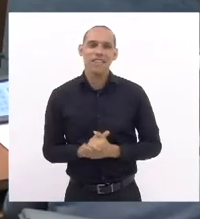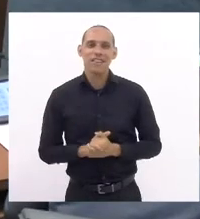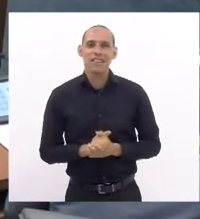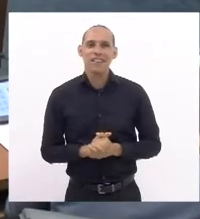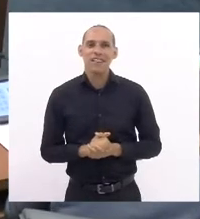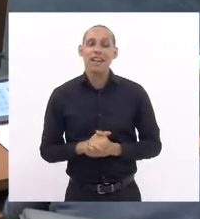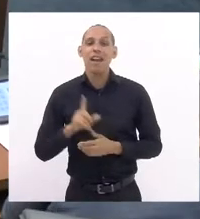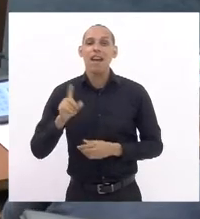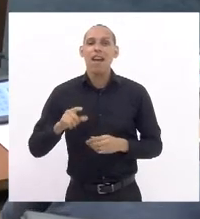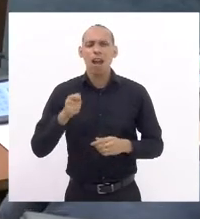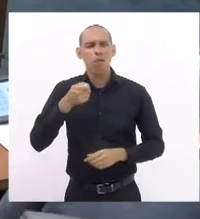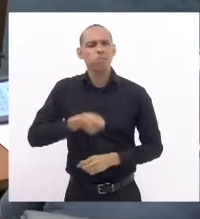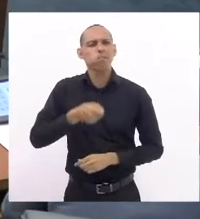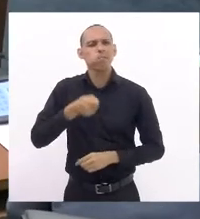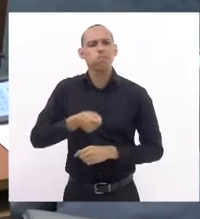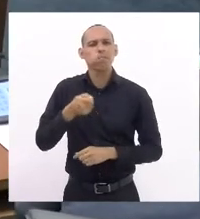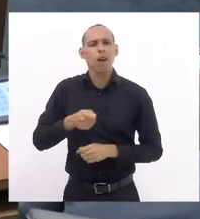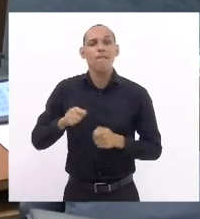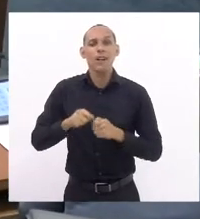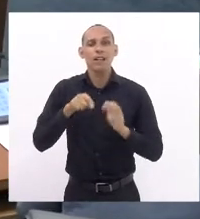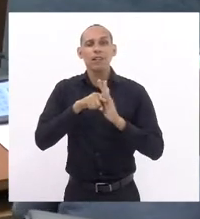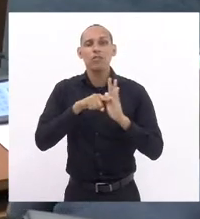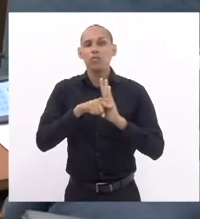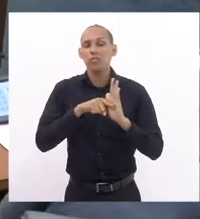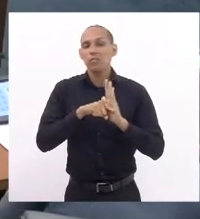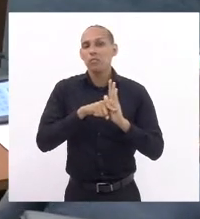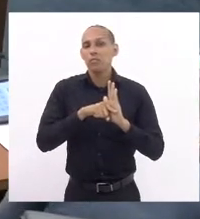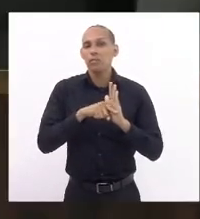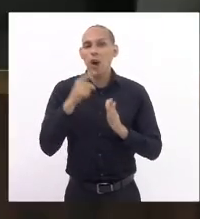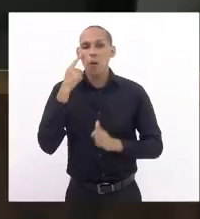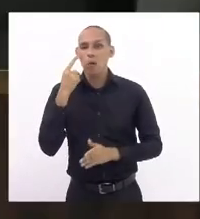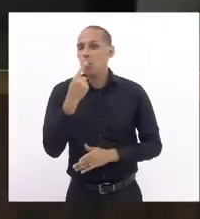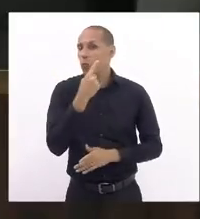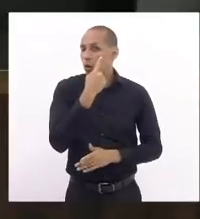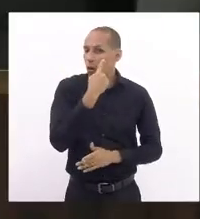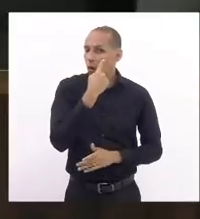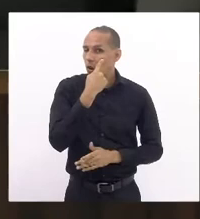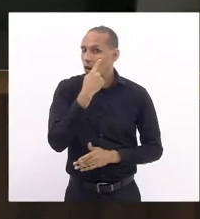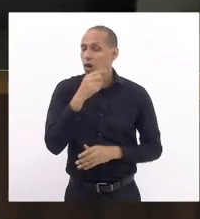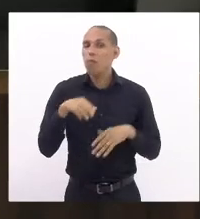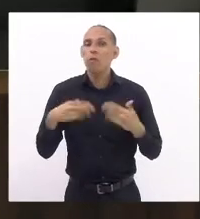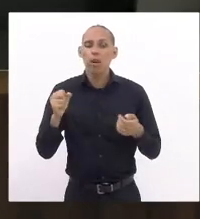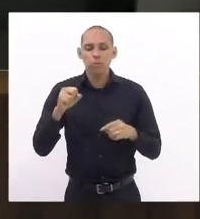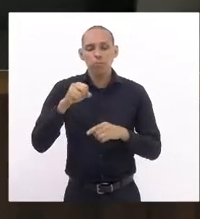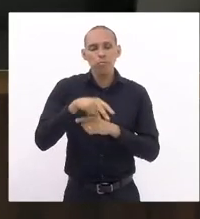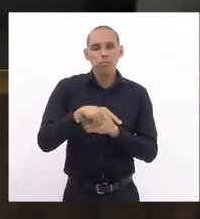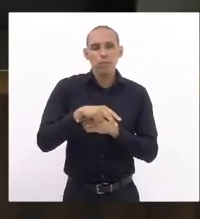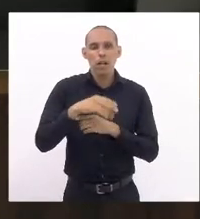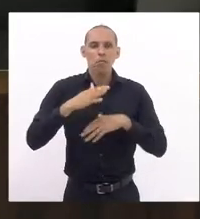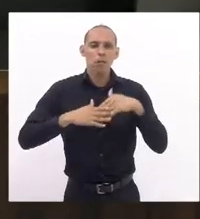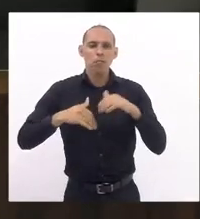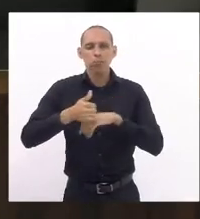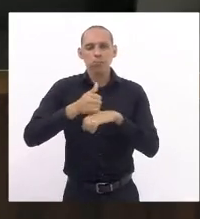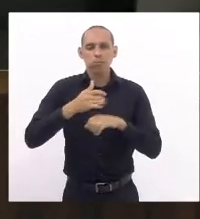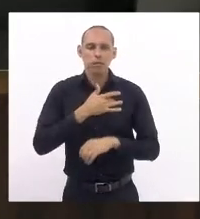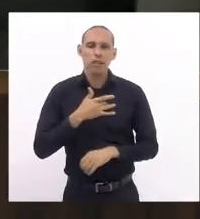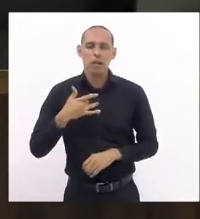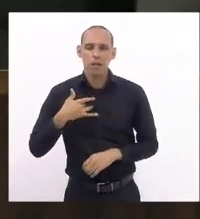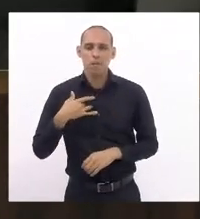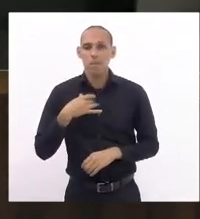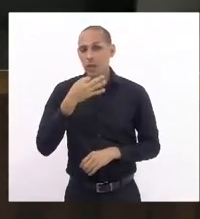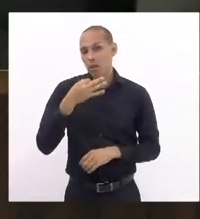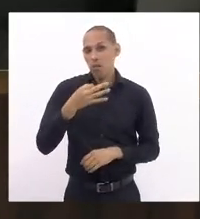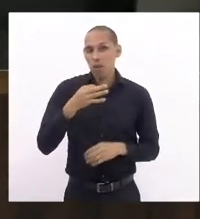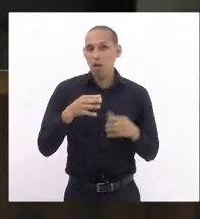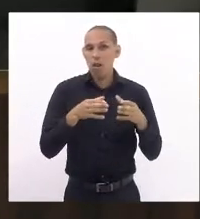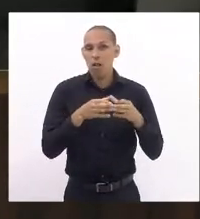dispõe sobre a obrigatoriedade de realização de exame oftalmológico na admissão dos profissionais de saúde. Pareceres da Comissão de Constituição